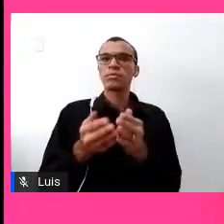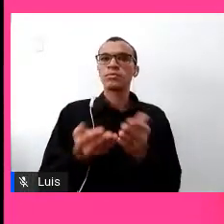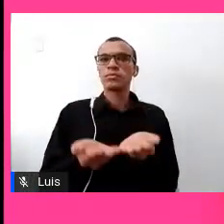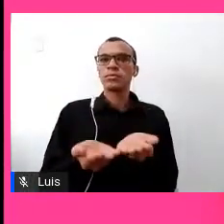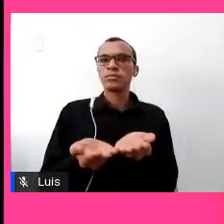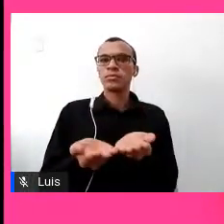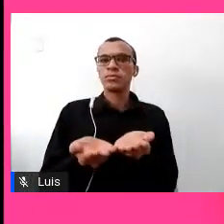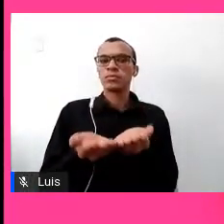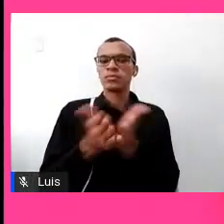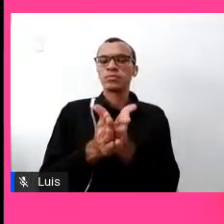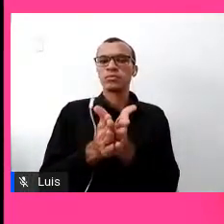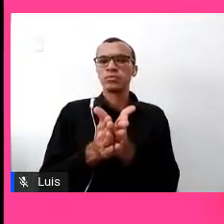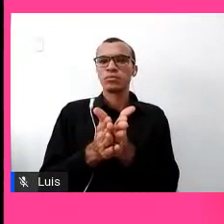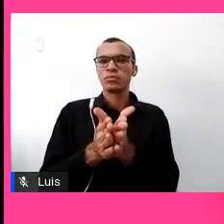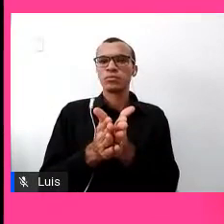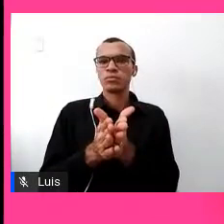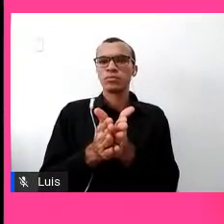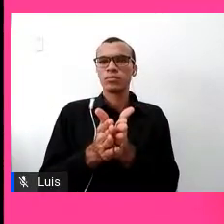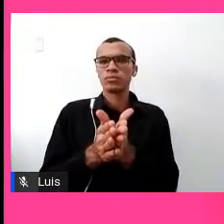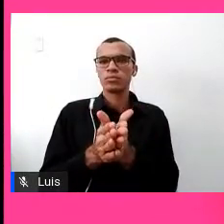cima.